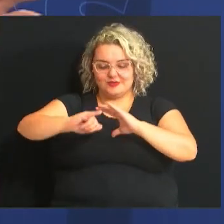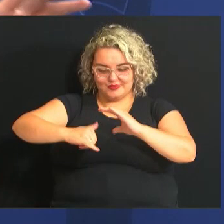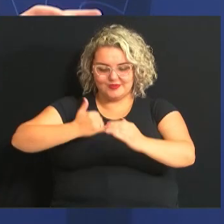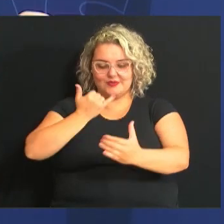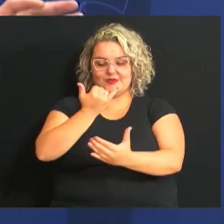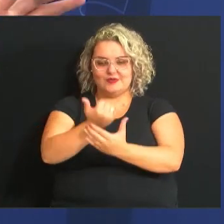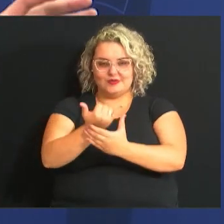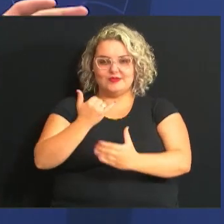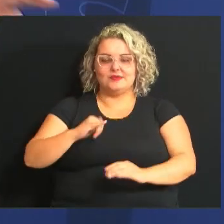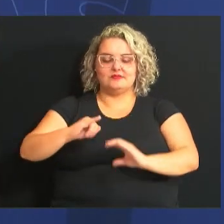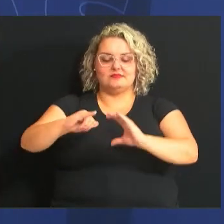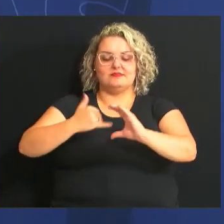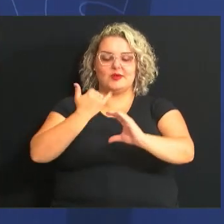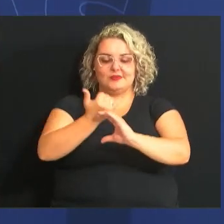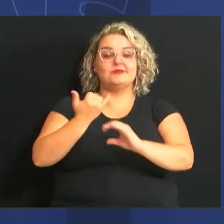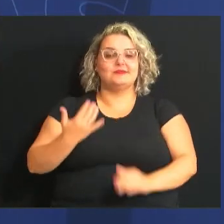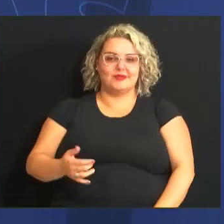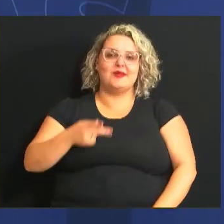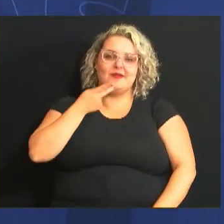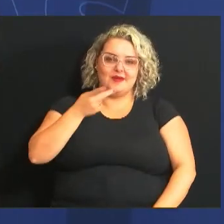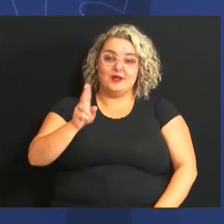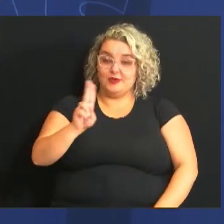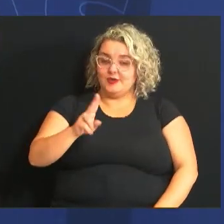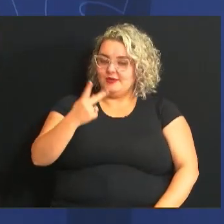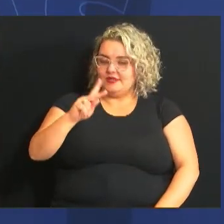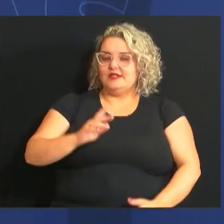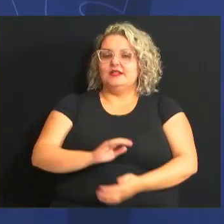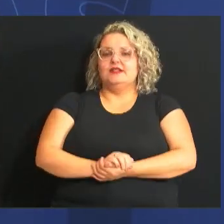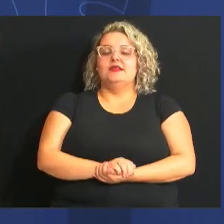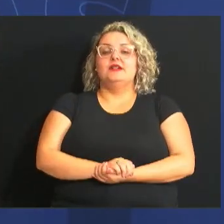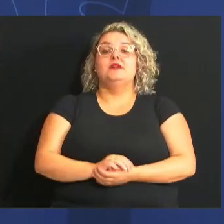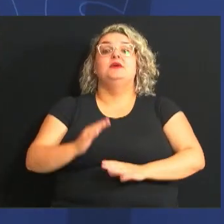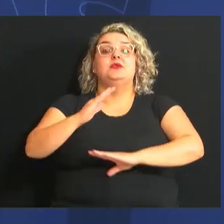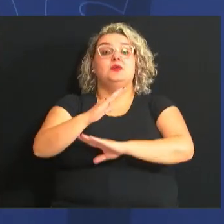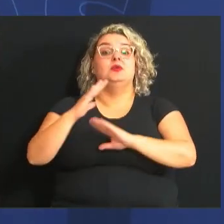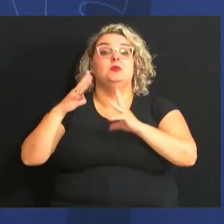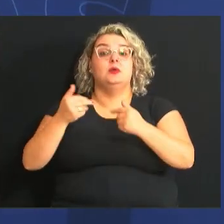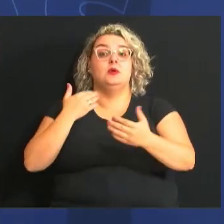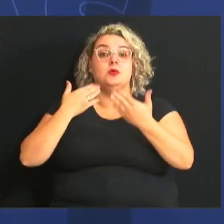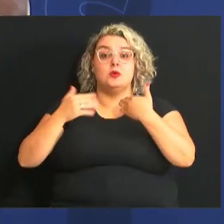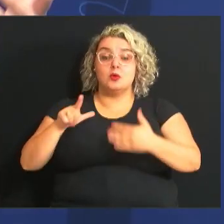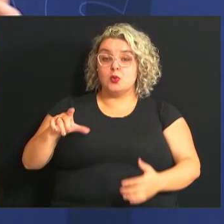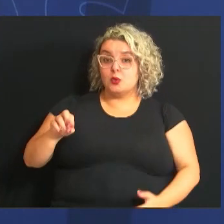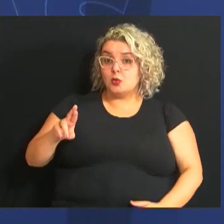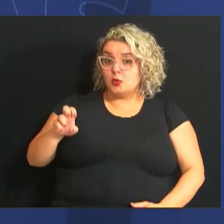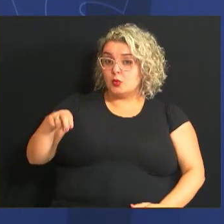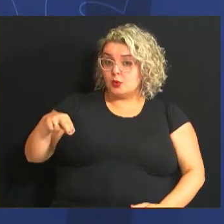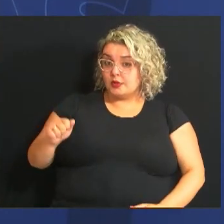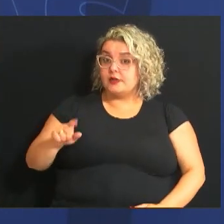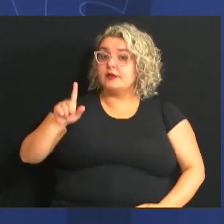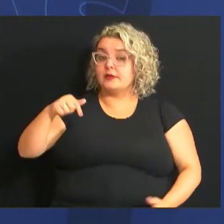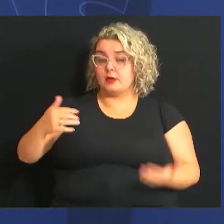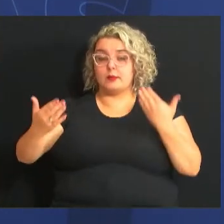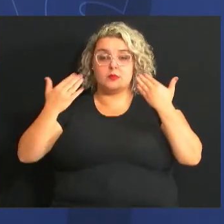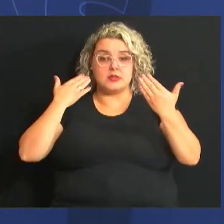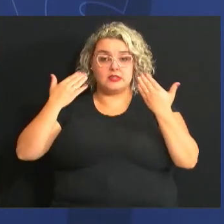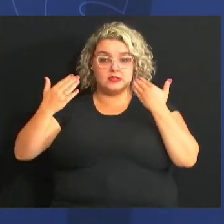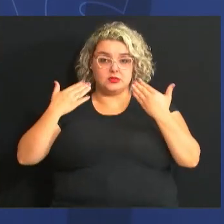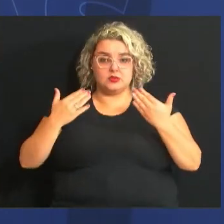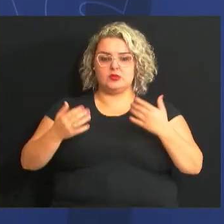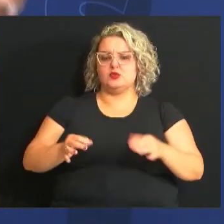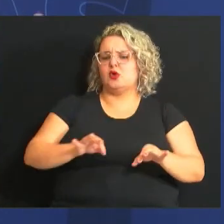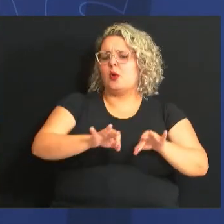aqui. Bom, ontem aqui no Câmara Total conversei com a Lorena Soares, que é psicóloga, sobre